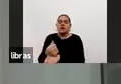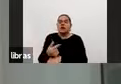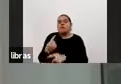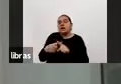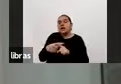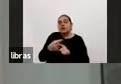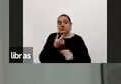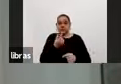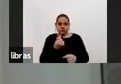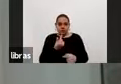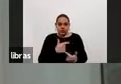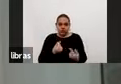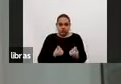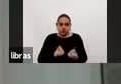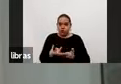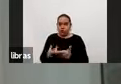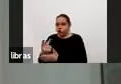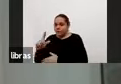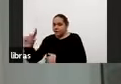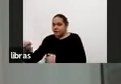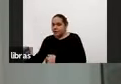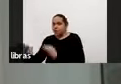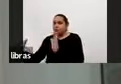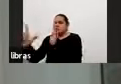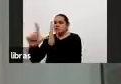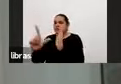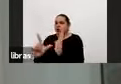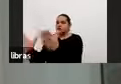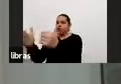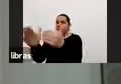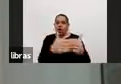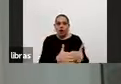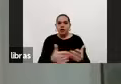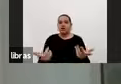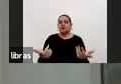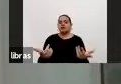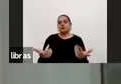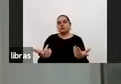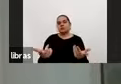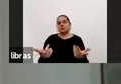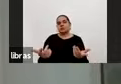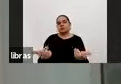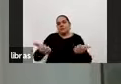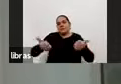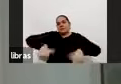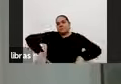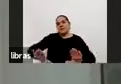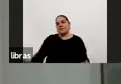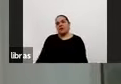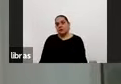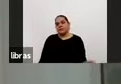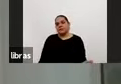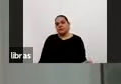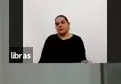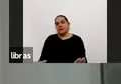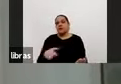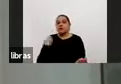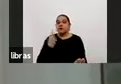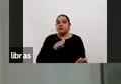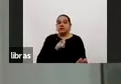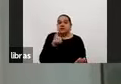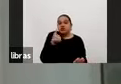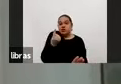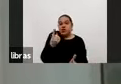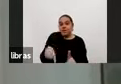menos gente... Ou seja, o ciclo começa um ciclo vicioso e não ao invés de um ciclo virtuoso. Nós precisamos colocar recursos na economia